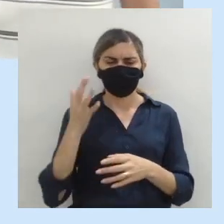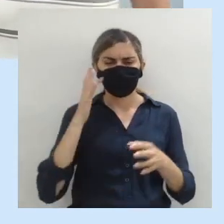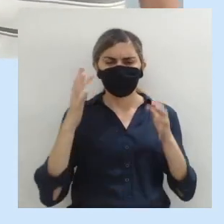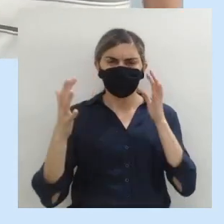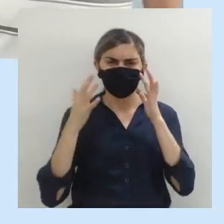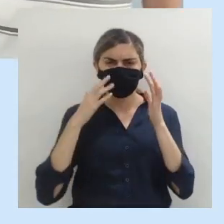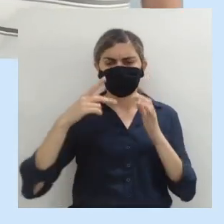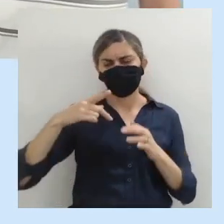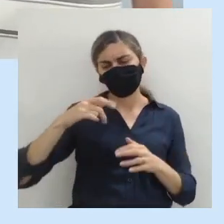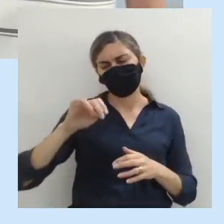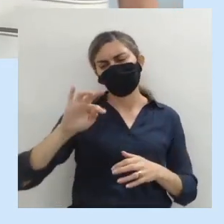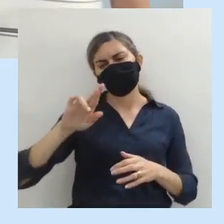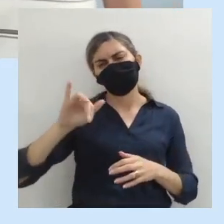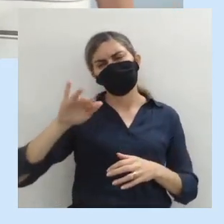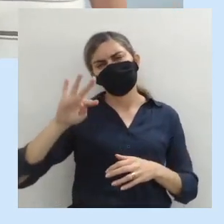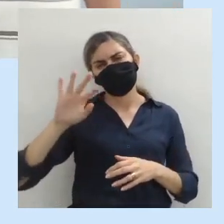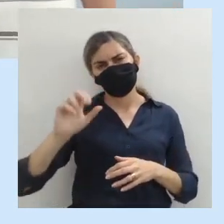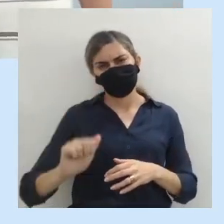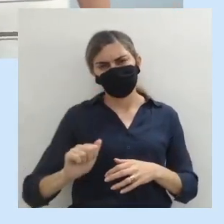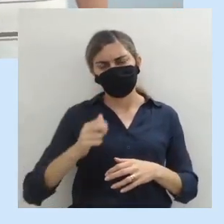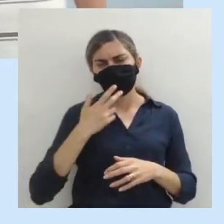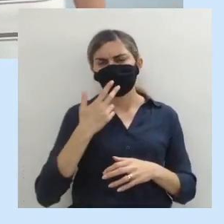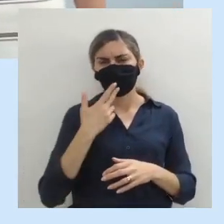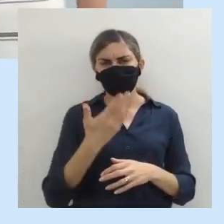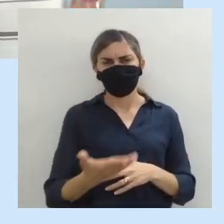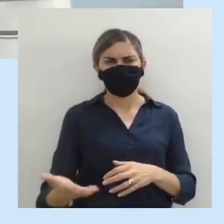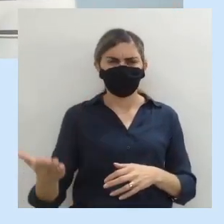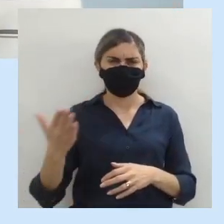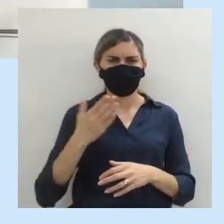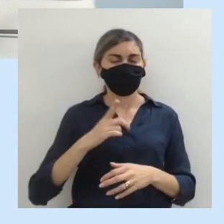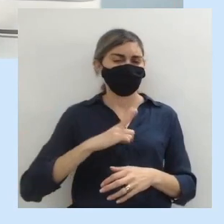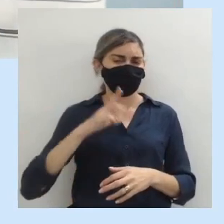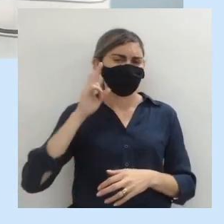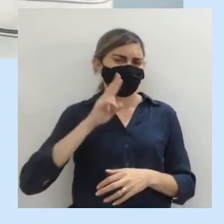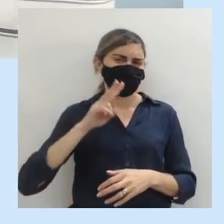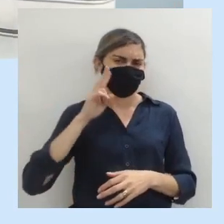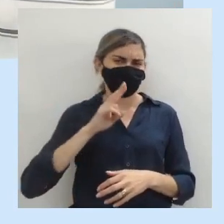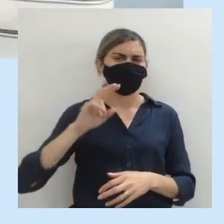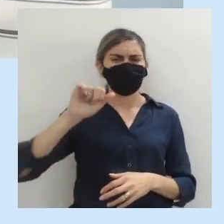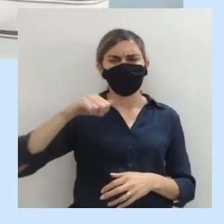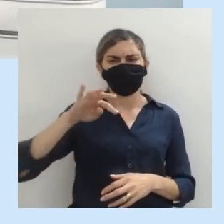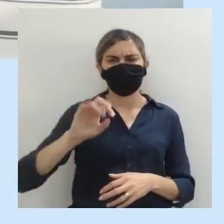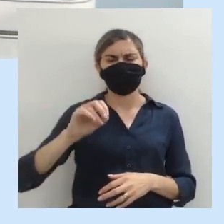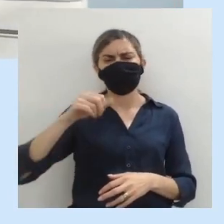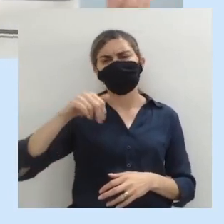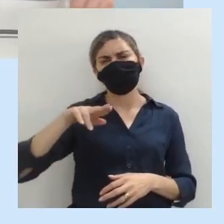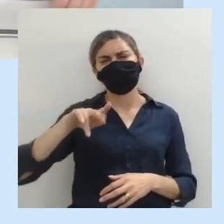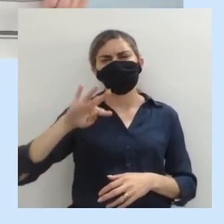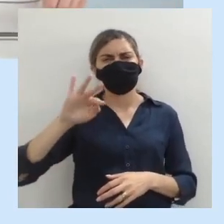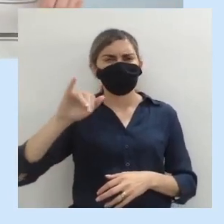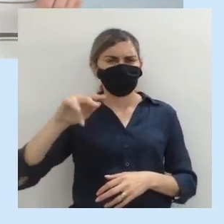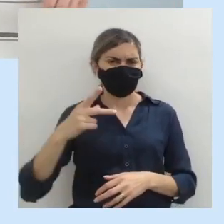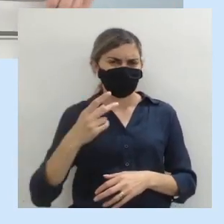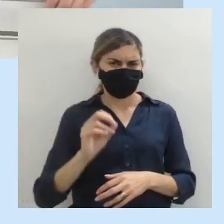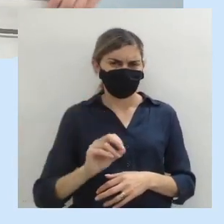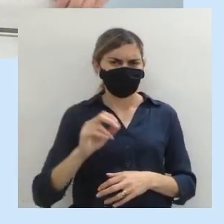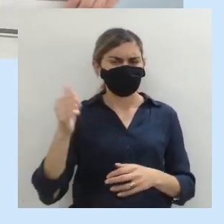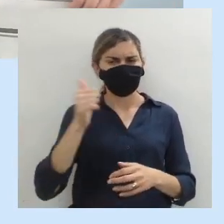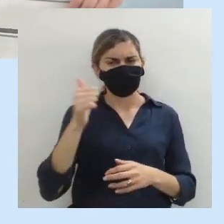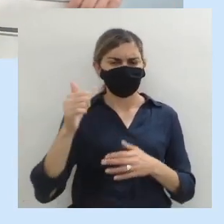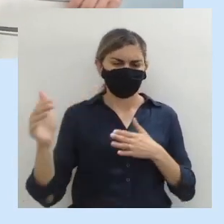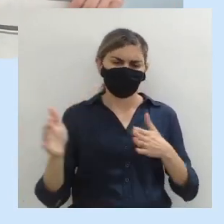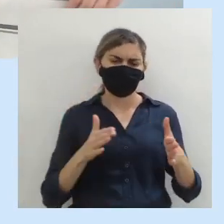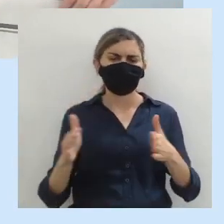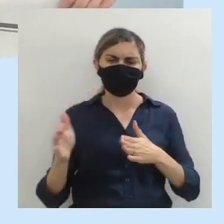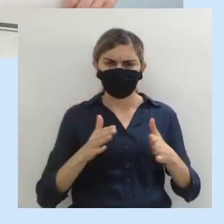filosofia patrística. E quando fala de patrística, tem que lembrar de Santo Agostinho, considerada a primeira fase